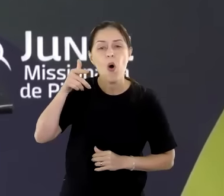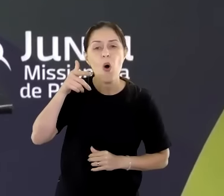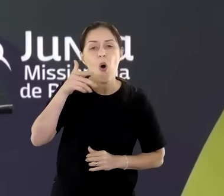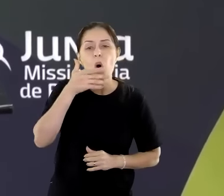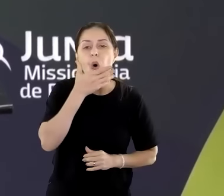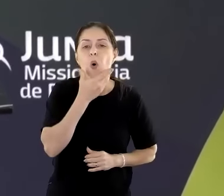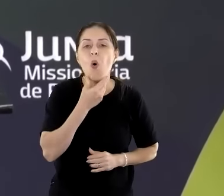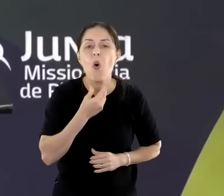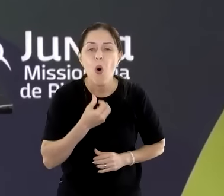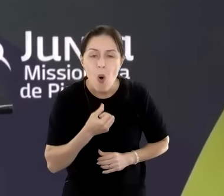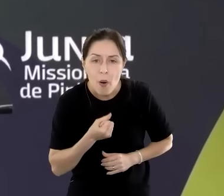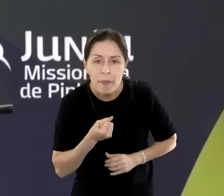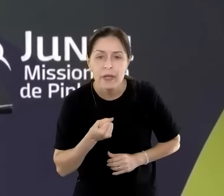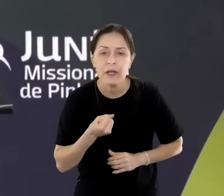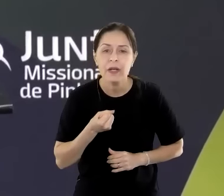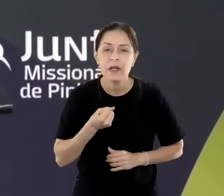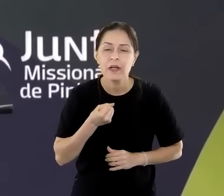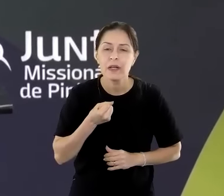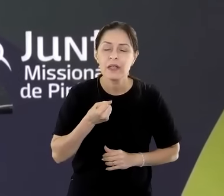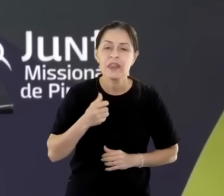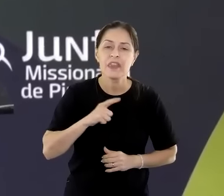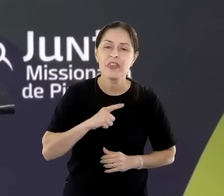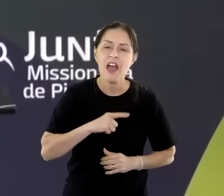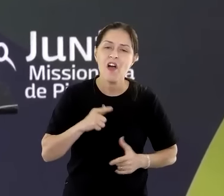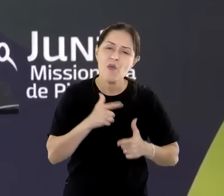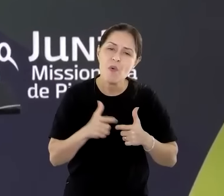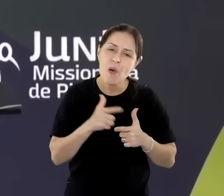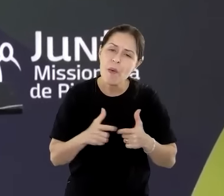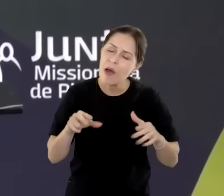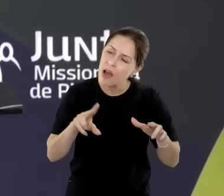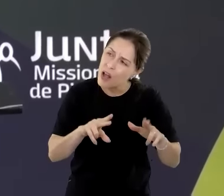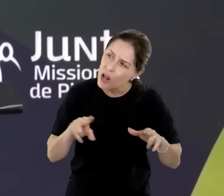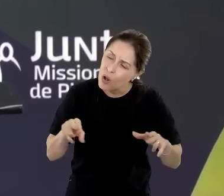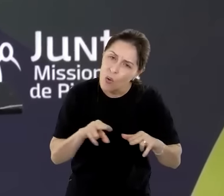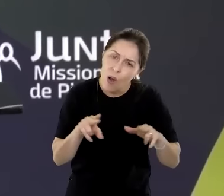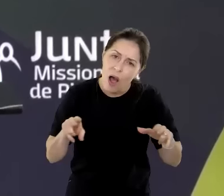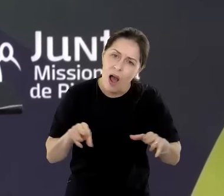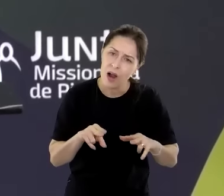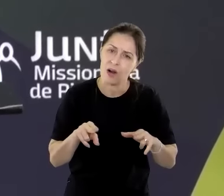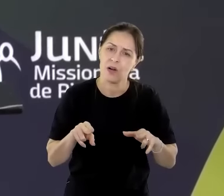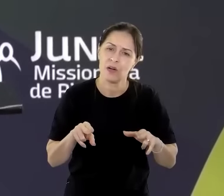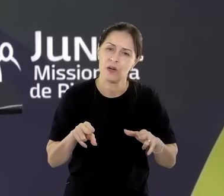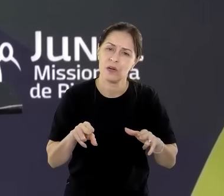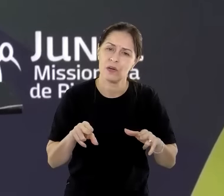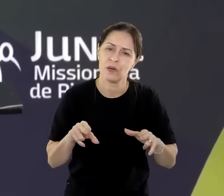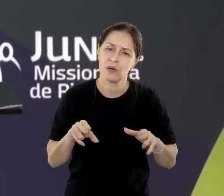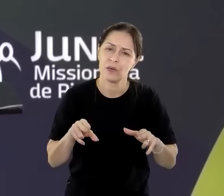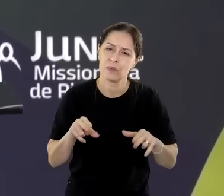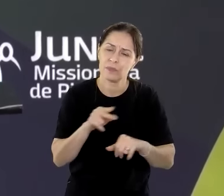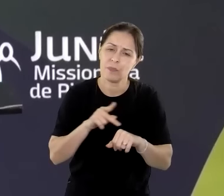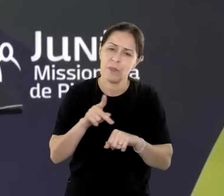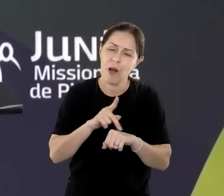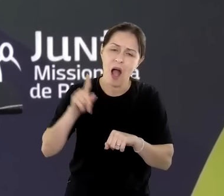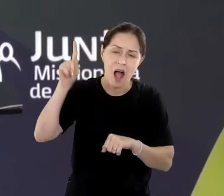e sobreviveu, ela disse que a ansiedade não esvazia o amanhã do seu sofrimento, a